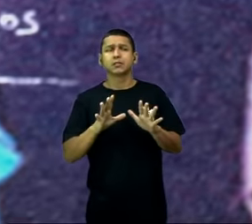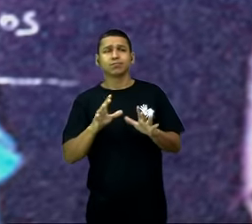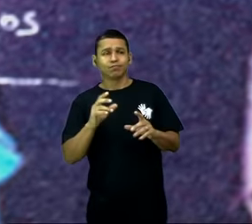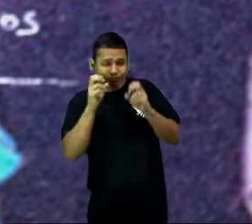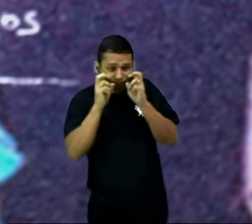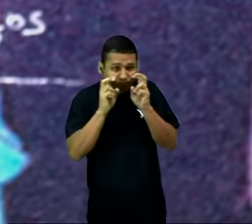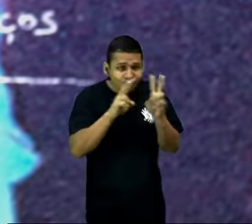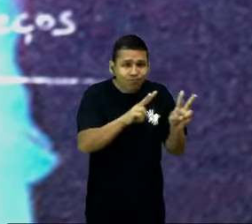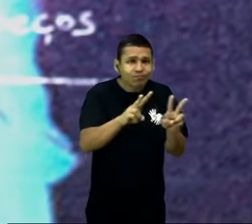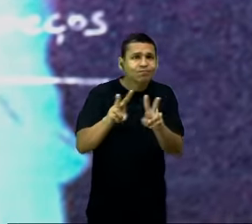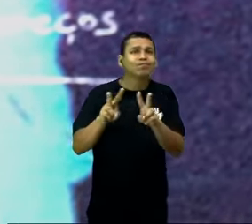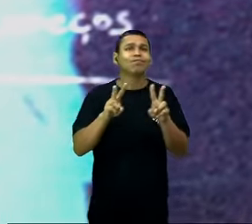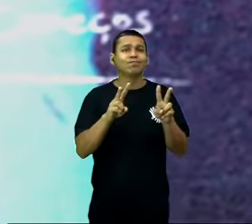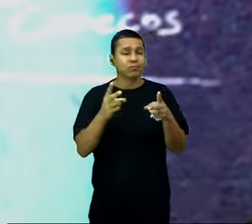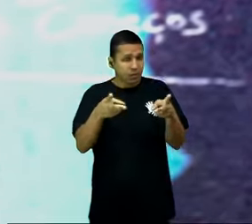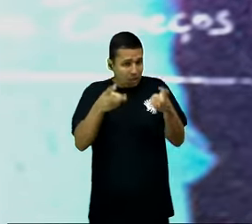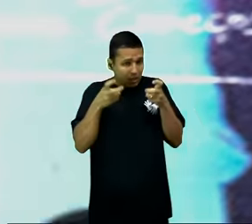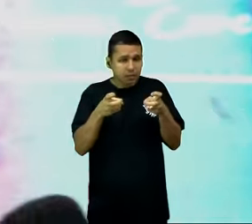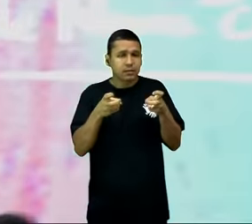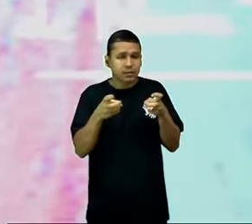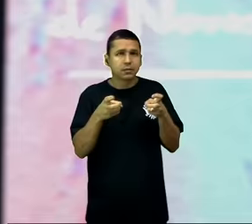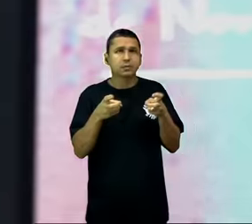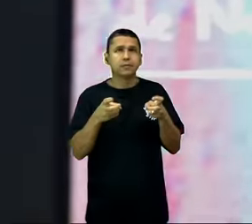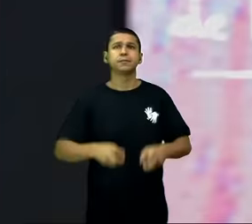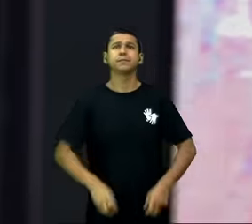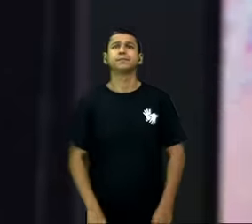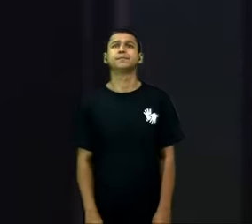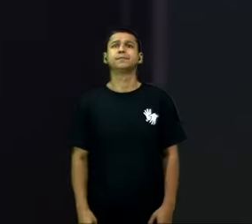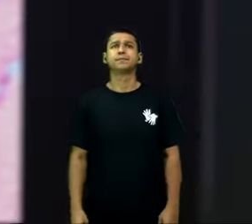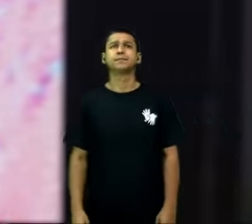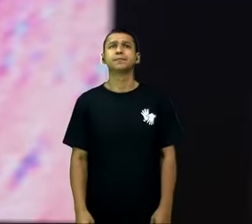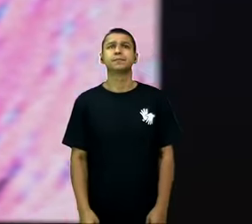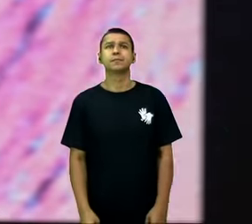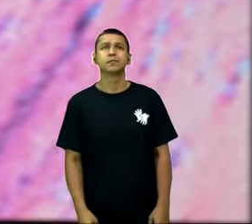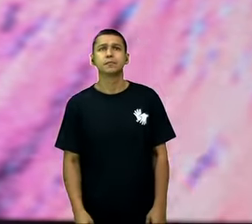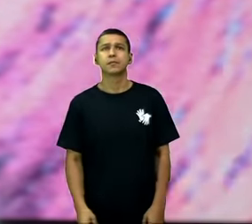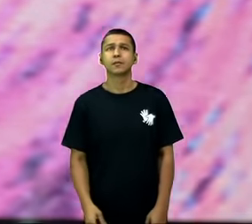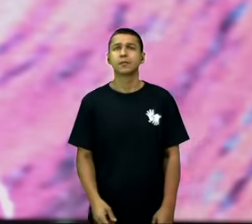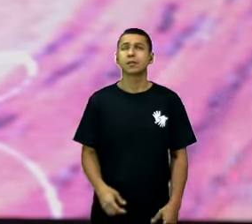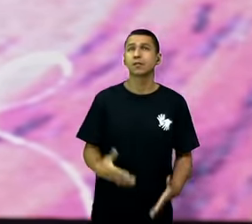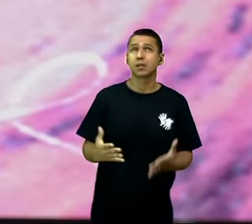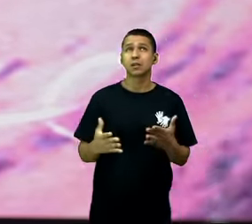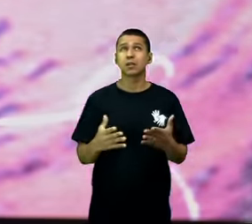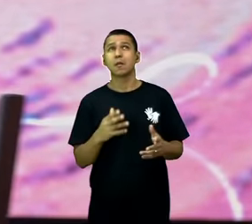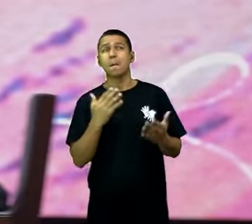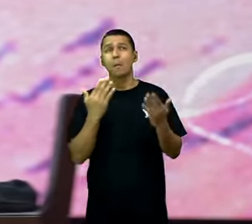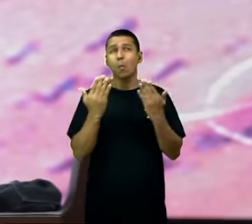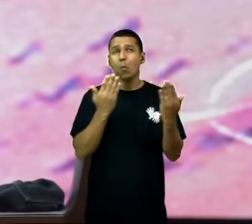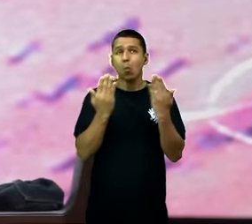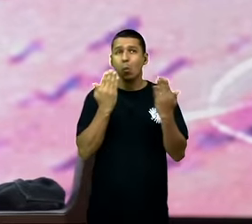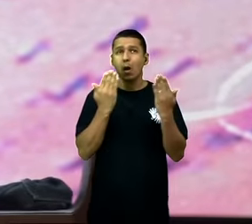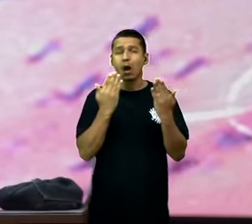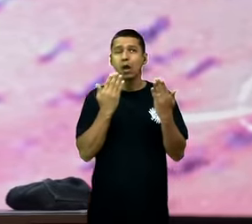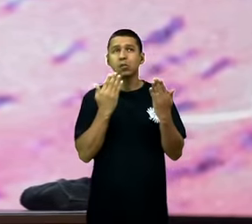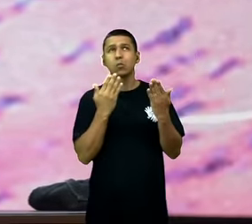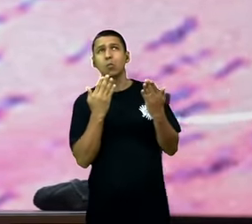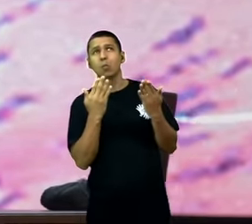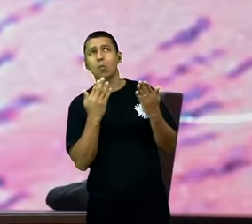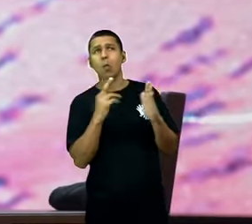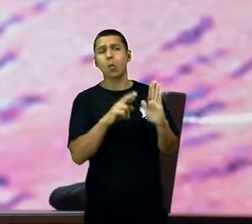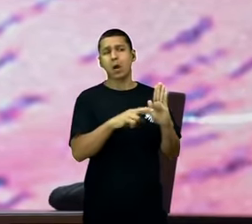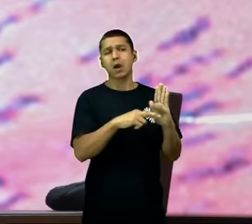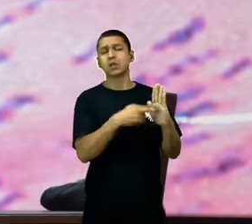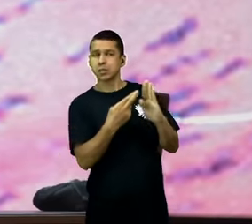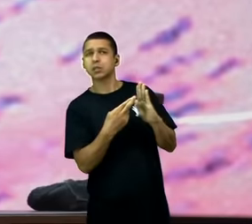hoje é muito importante, porque vai ser como uma cirurgia hoje aqui. Nós